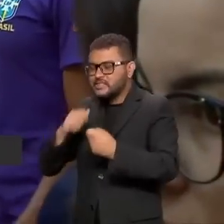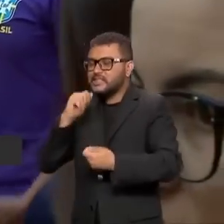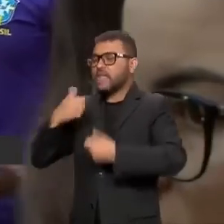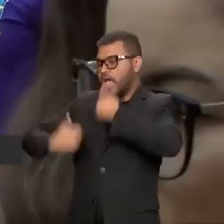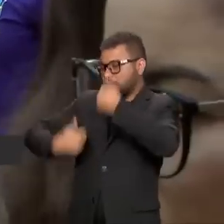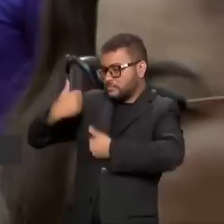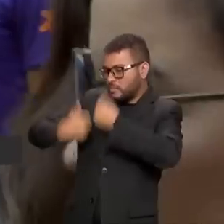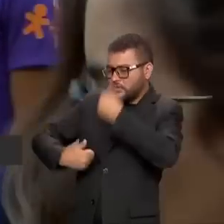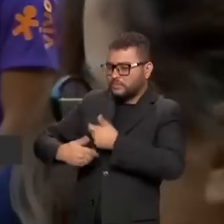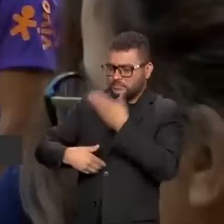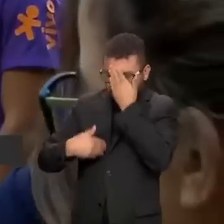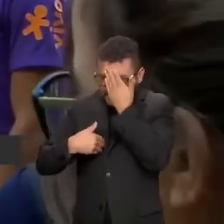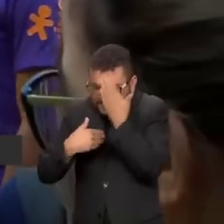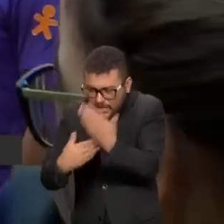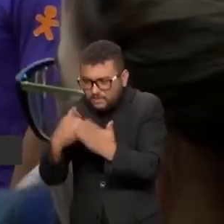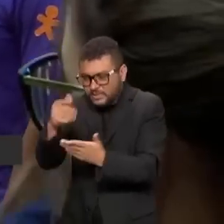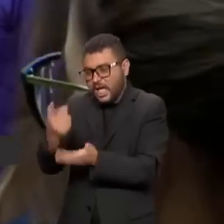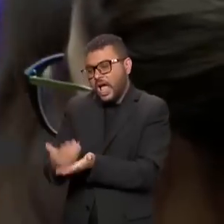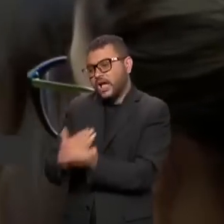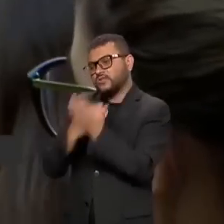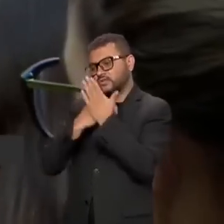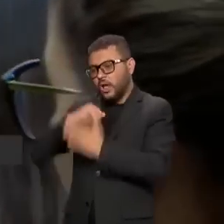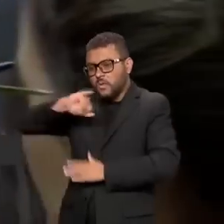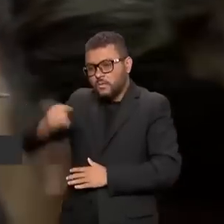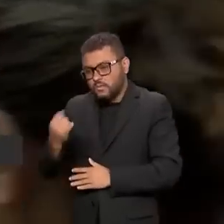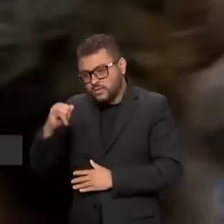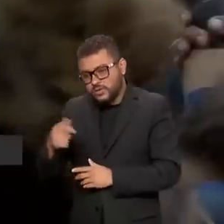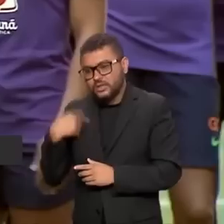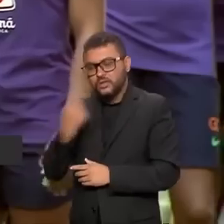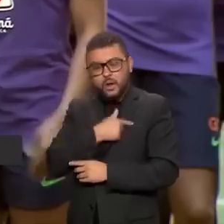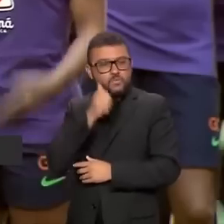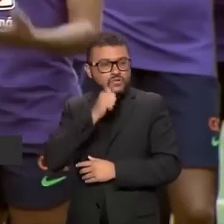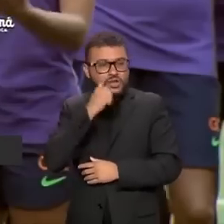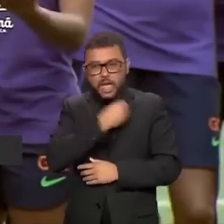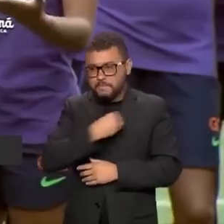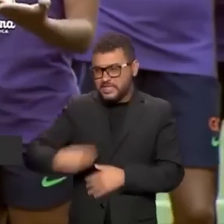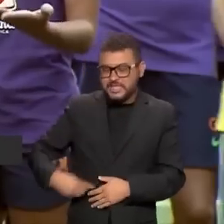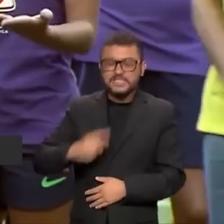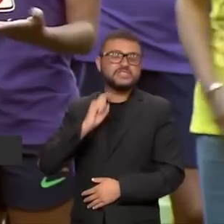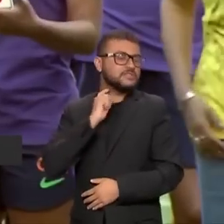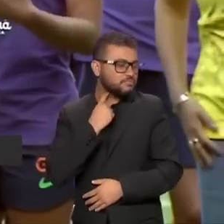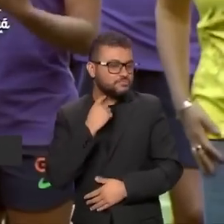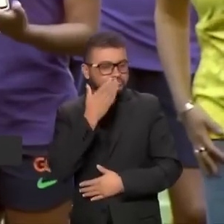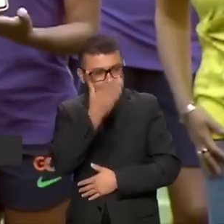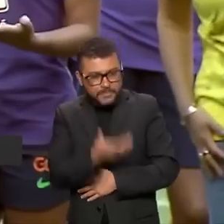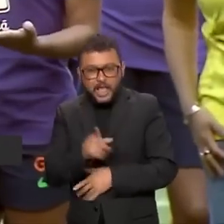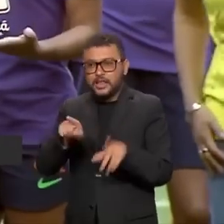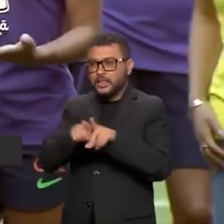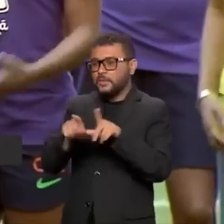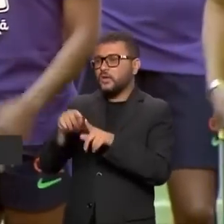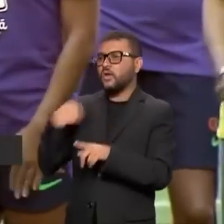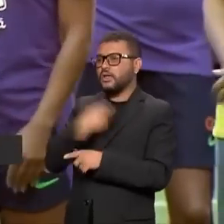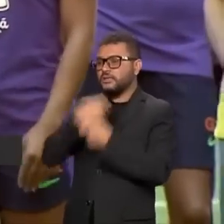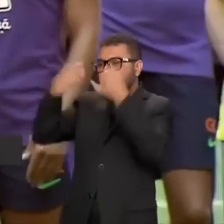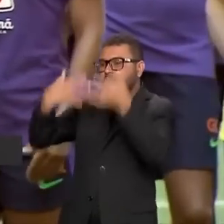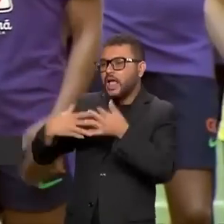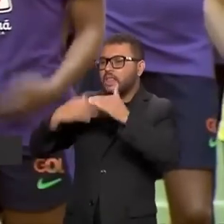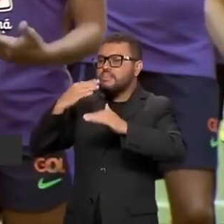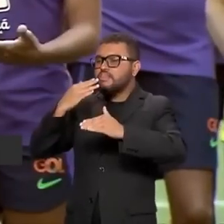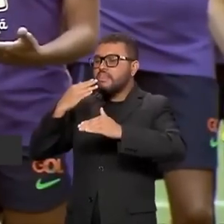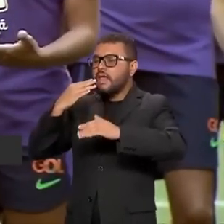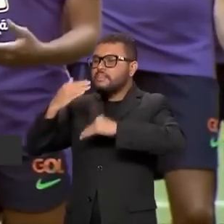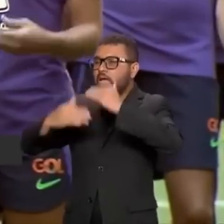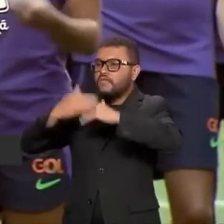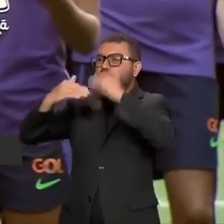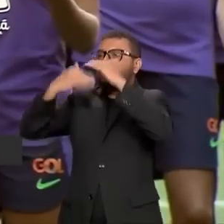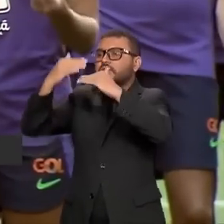futebol. Então, obrigada por estar nos dando essa oportunidade, Ana Moser. A gente falou aqui sobre desenvolvimento e eu tenho